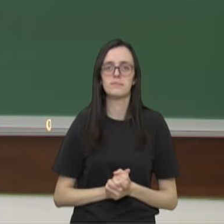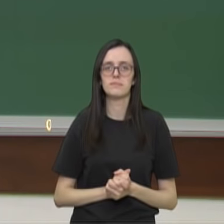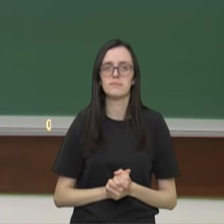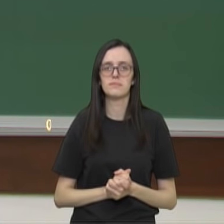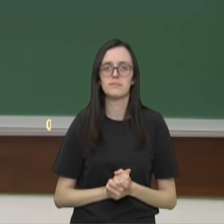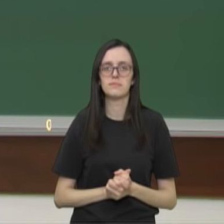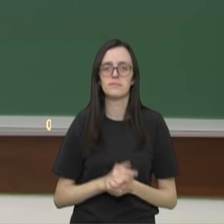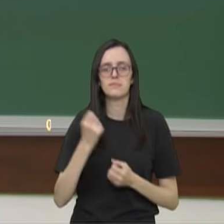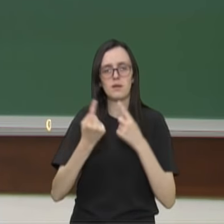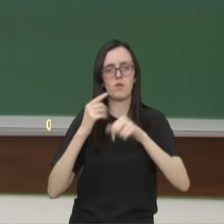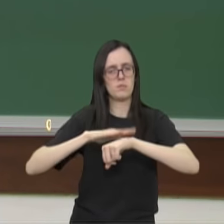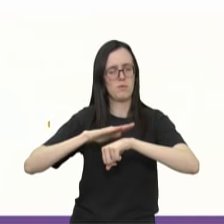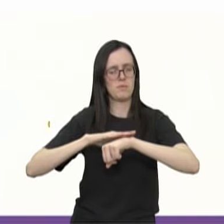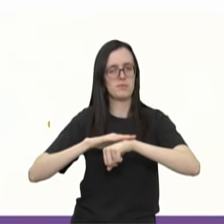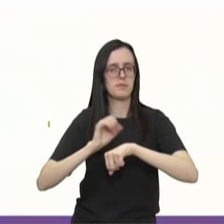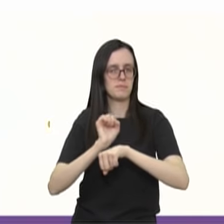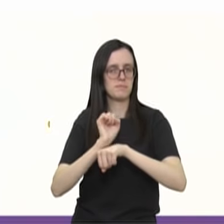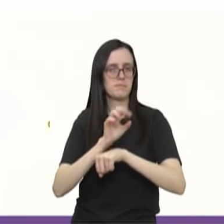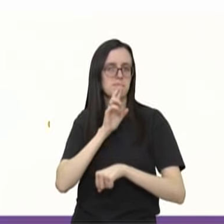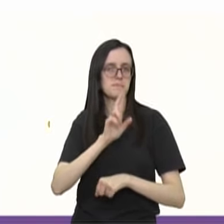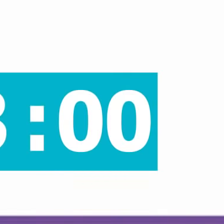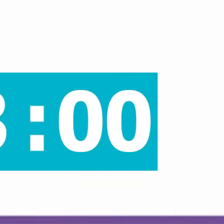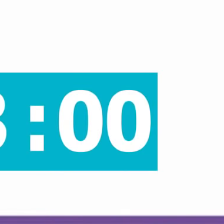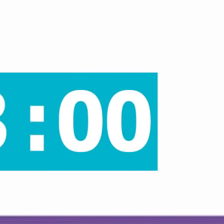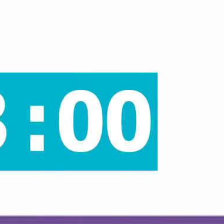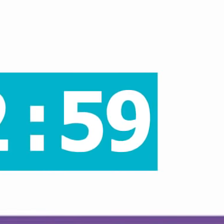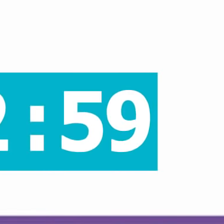alguns minutinhos aí pessoal